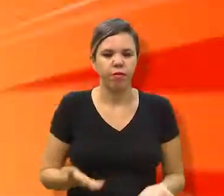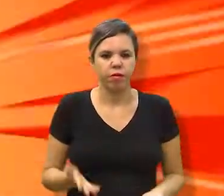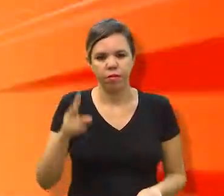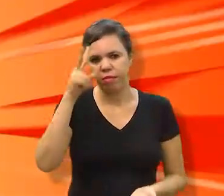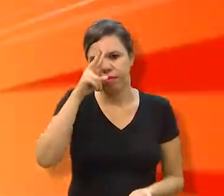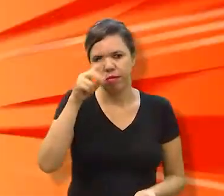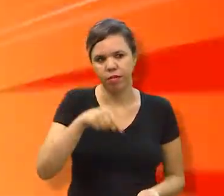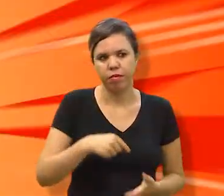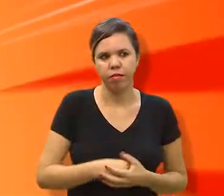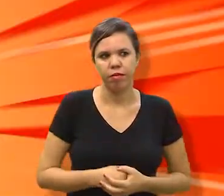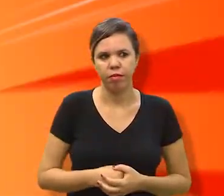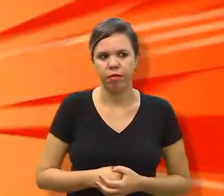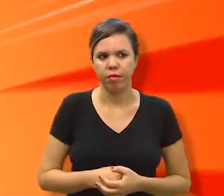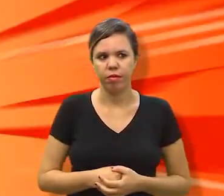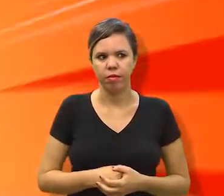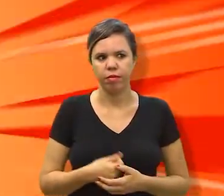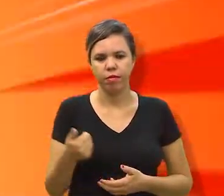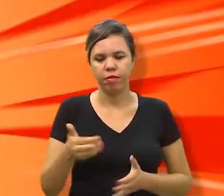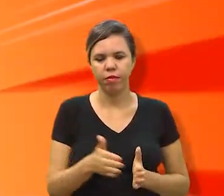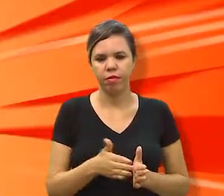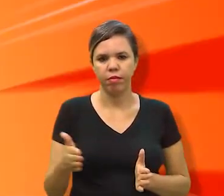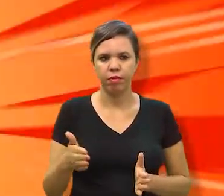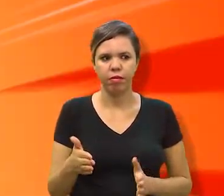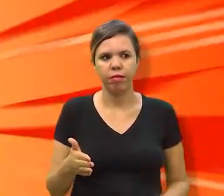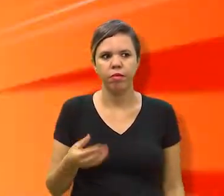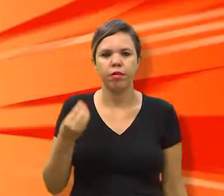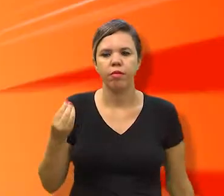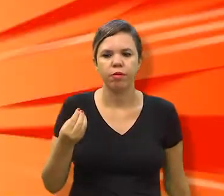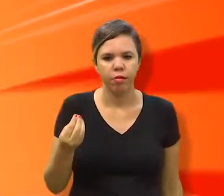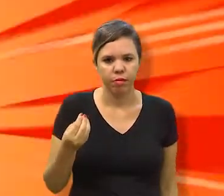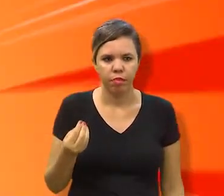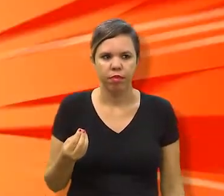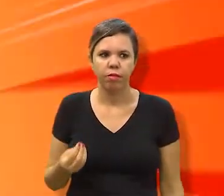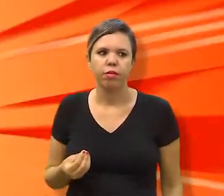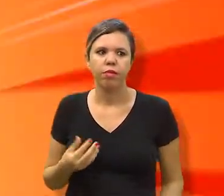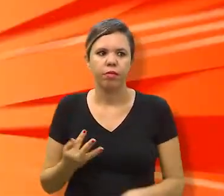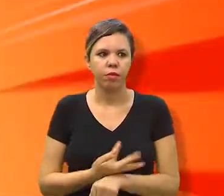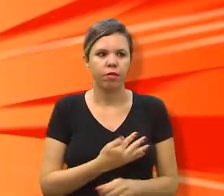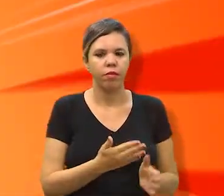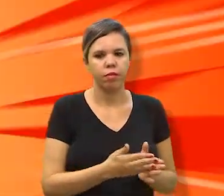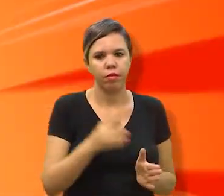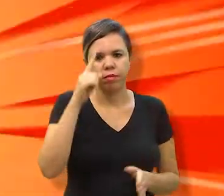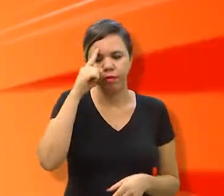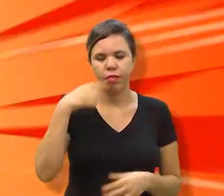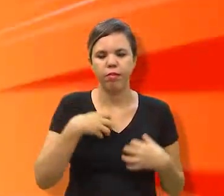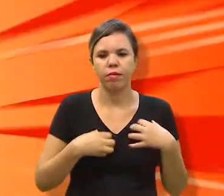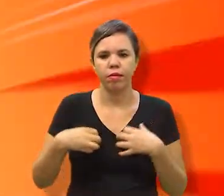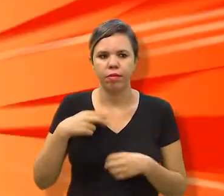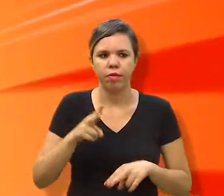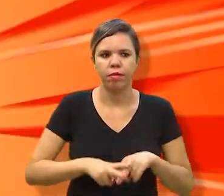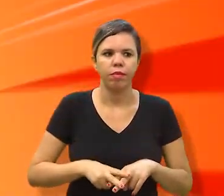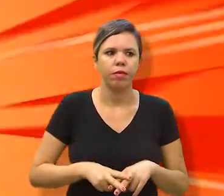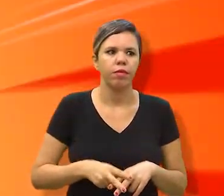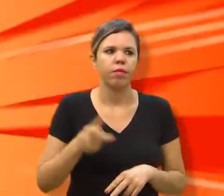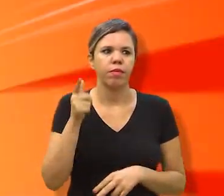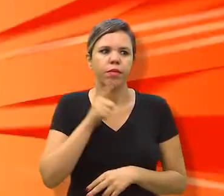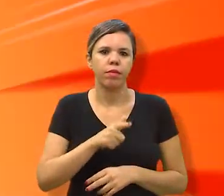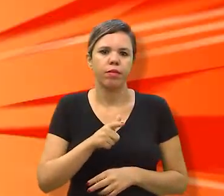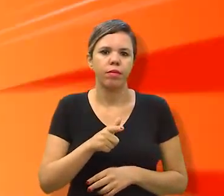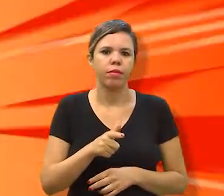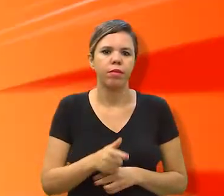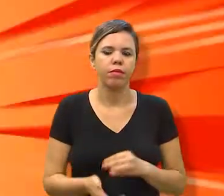essa história esse segundo volume é contando como ele passou dias difíceis, né, sendo preso, como ele